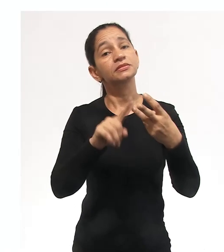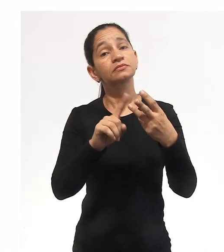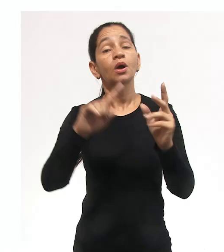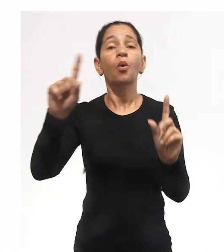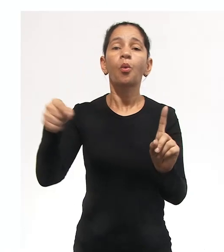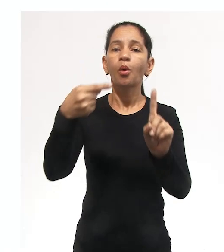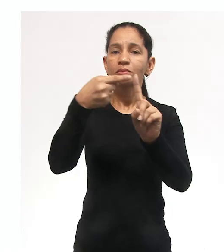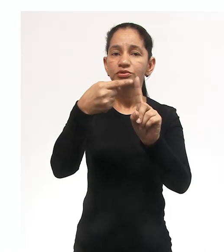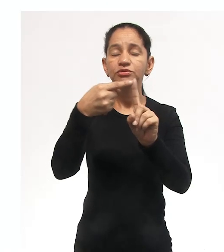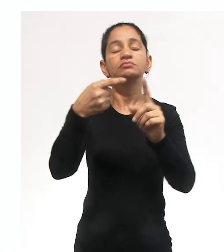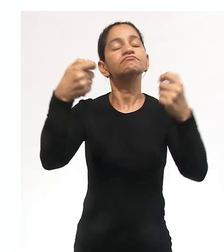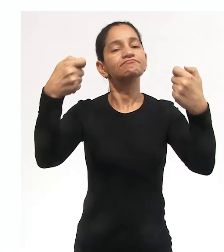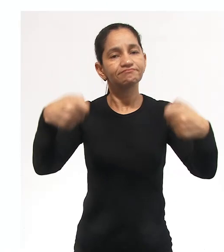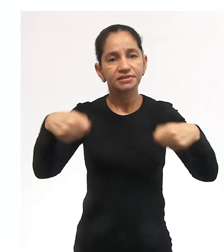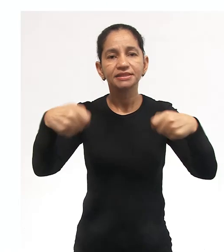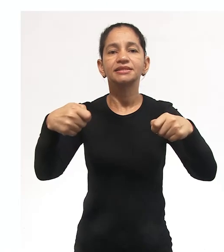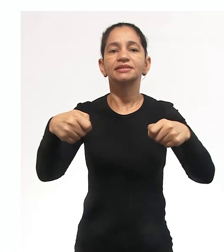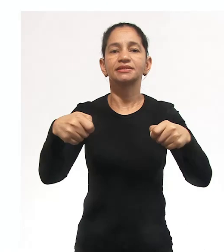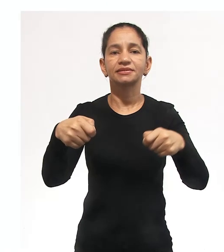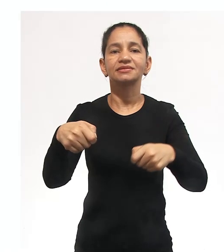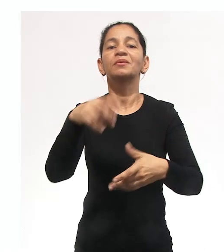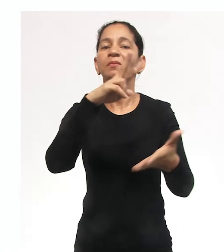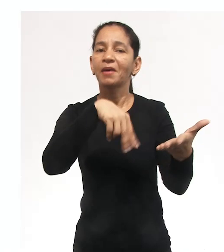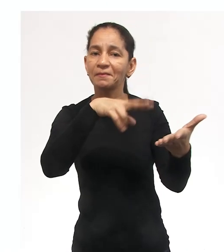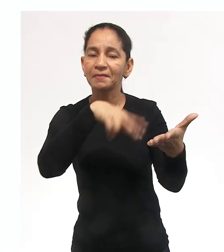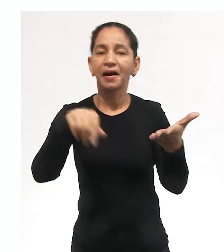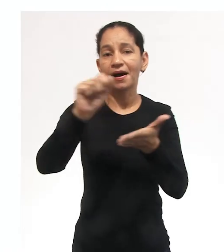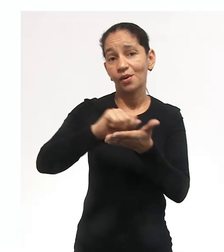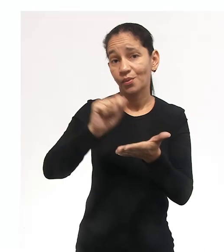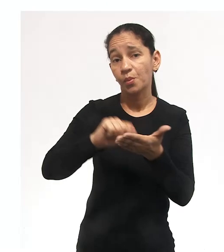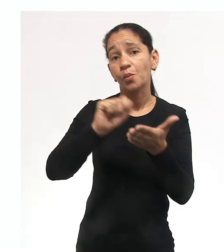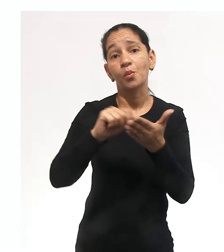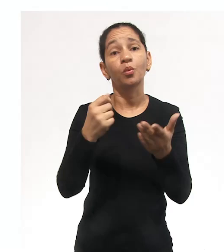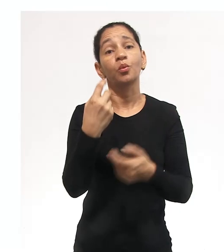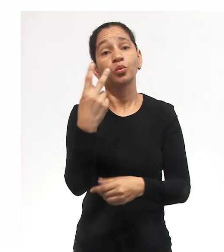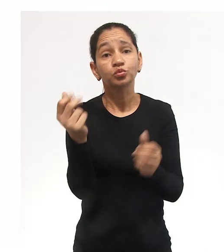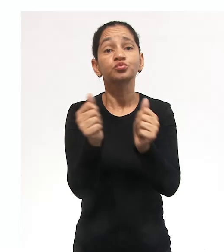objetivos devem estar relacionados à leitura e ou à escrita,